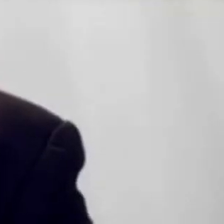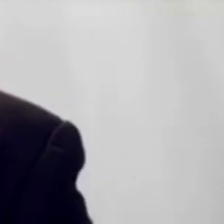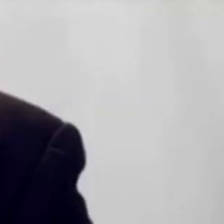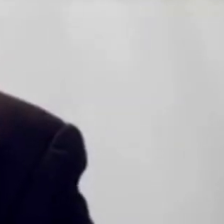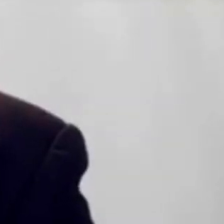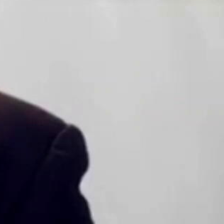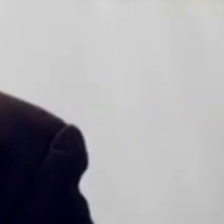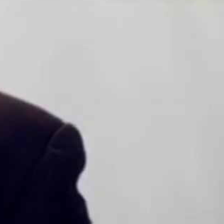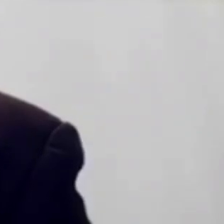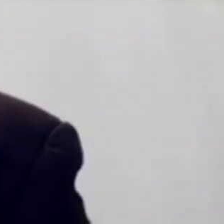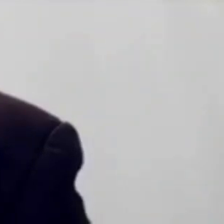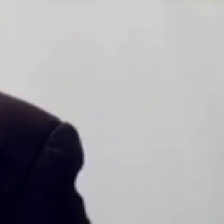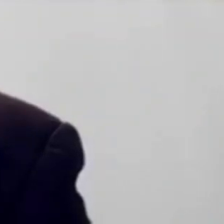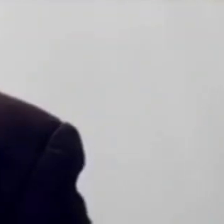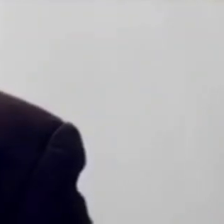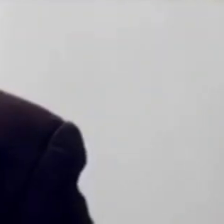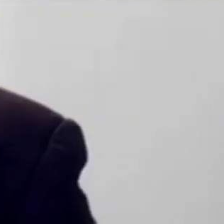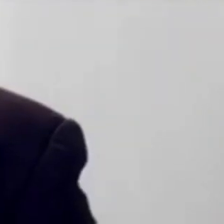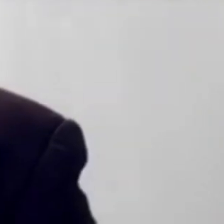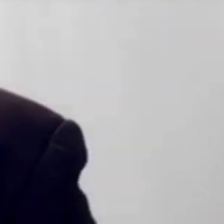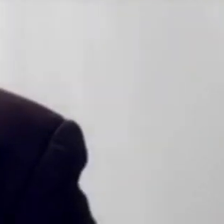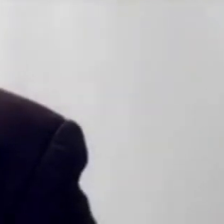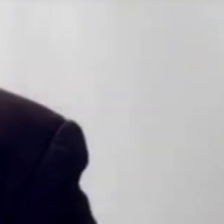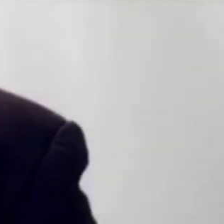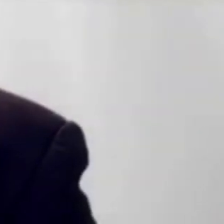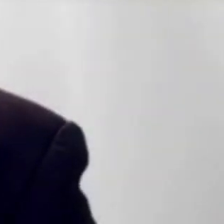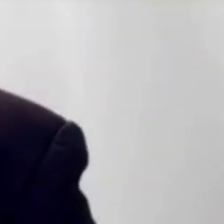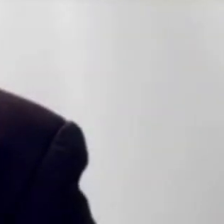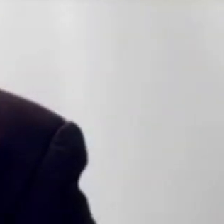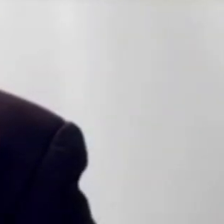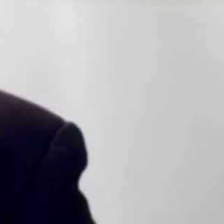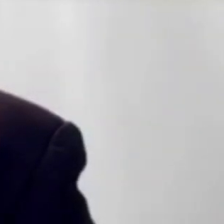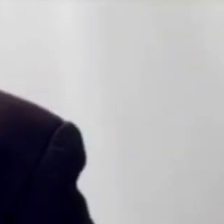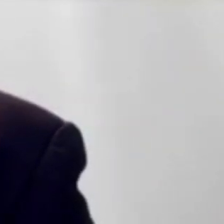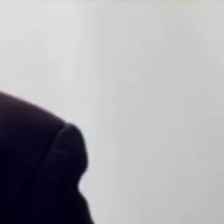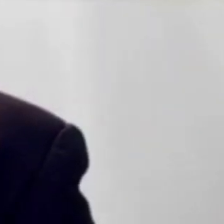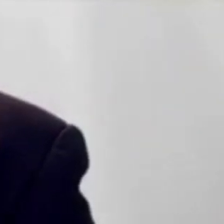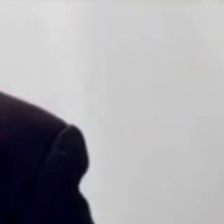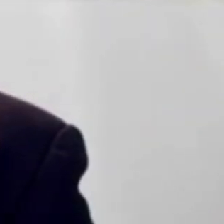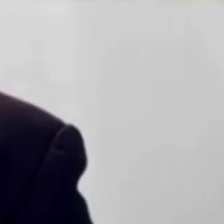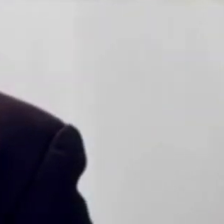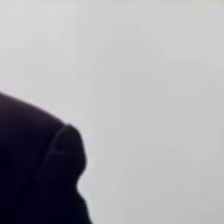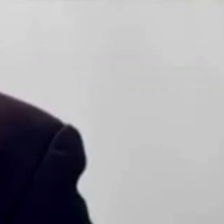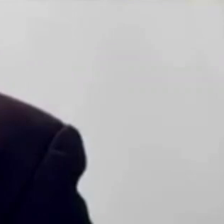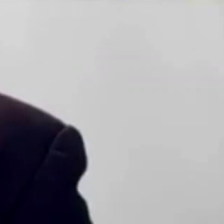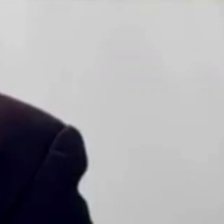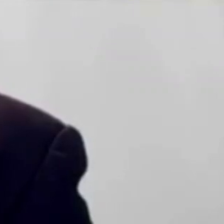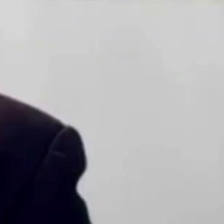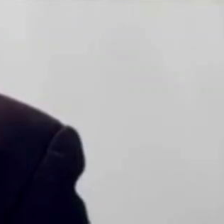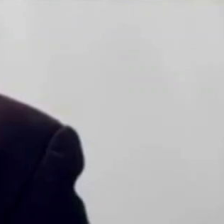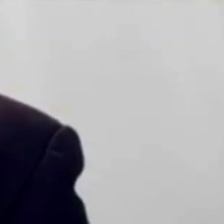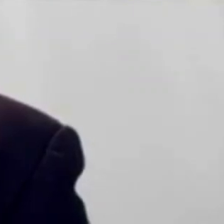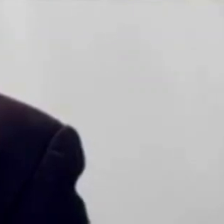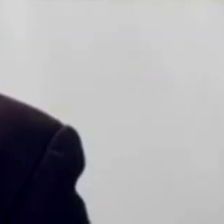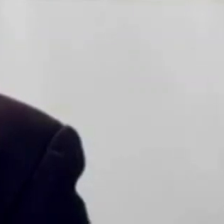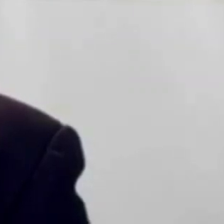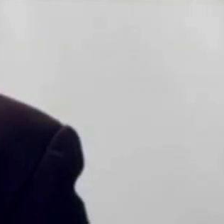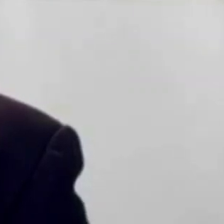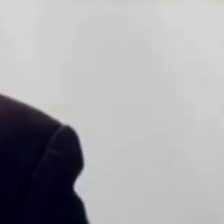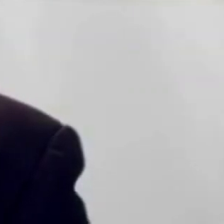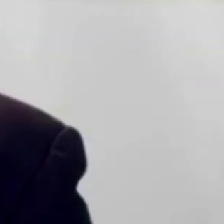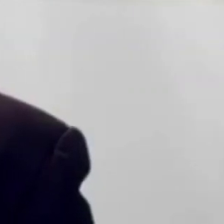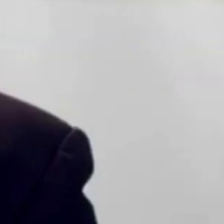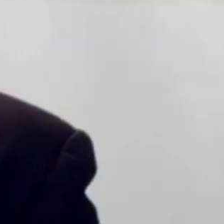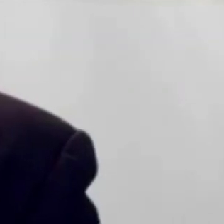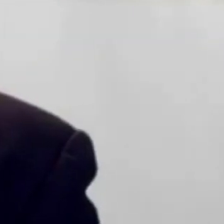aí eu fiz o curso do Cresce e fui trabalhando de empregado nas grandes imobiliárias, só que eu